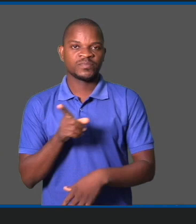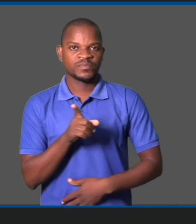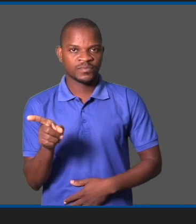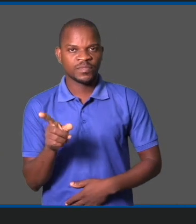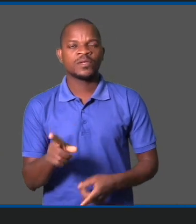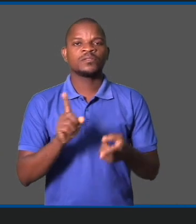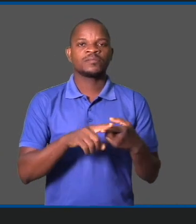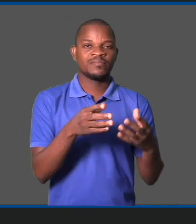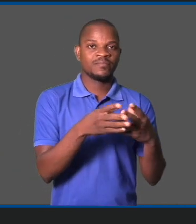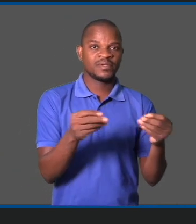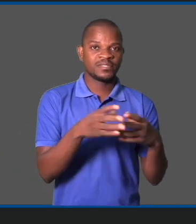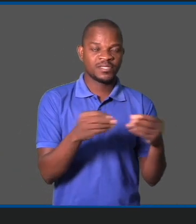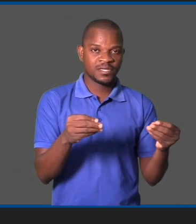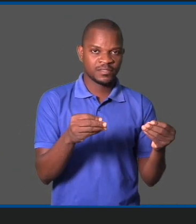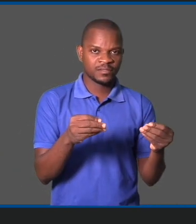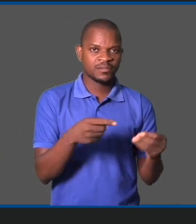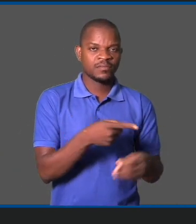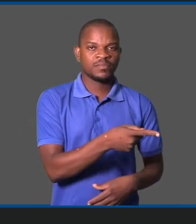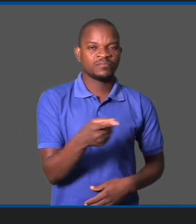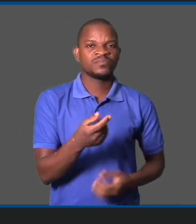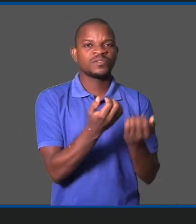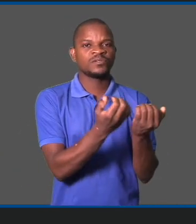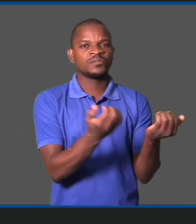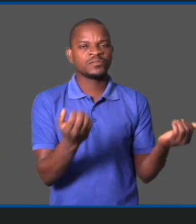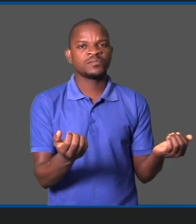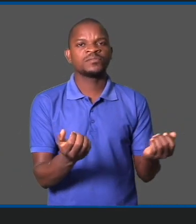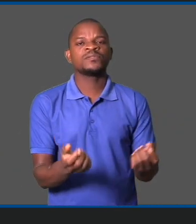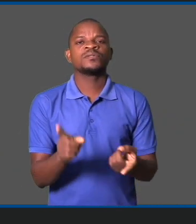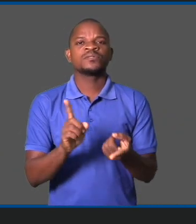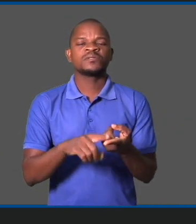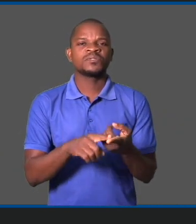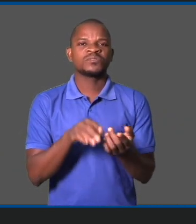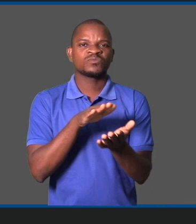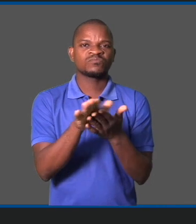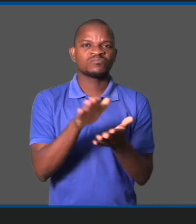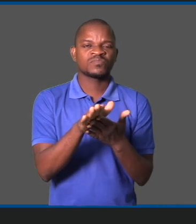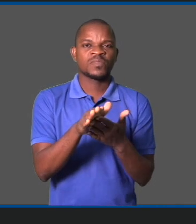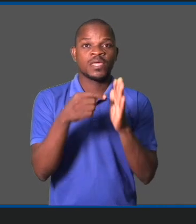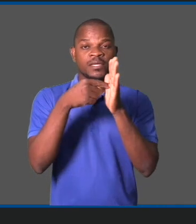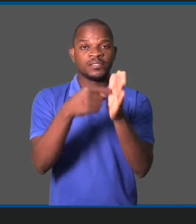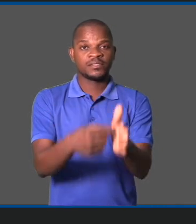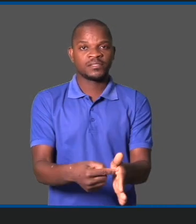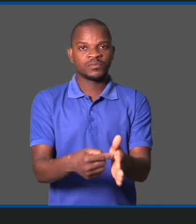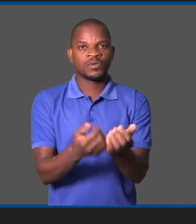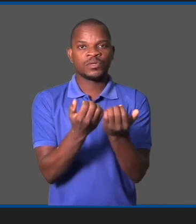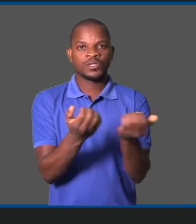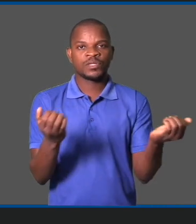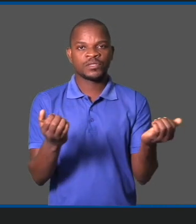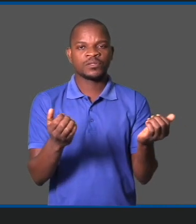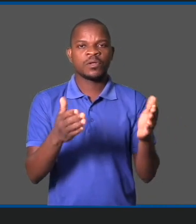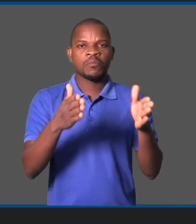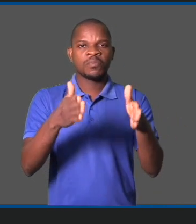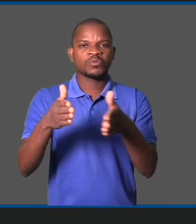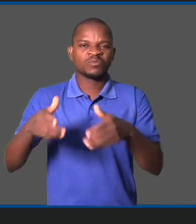professor, começa do material de compensação desta própria criança. Estamos a falar de criança, por exemplo, criança